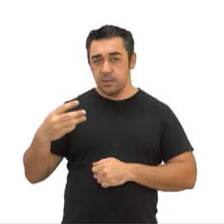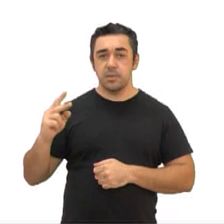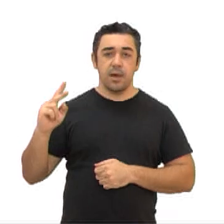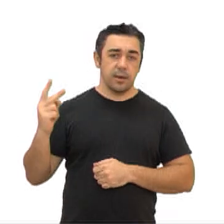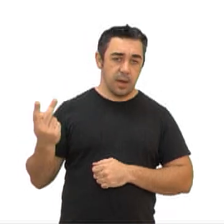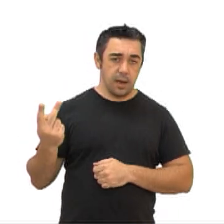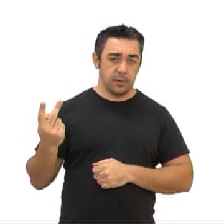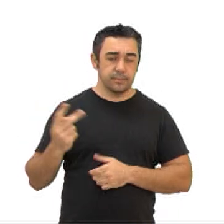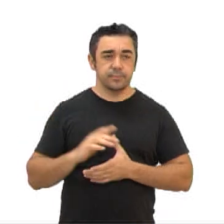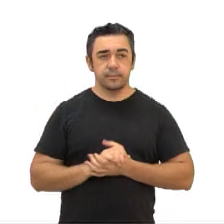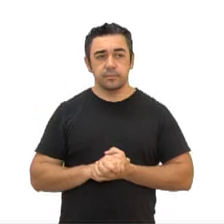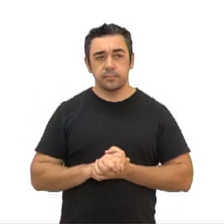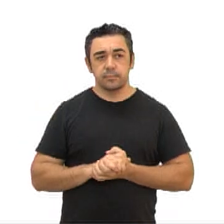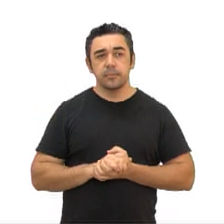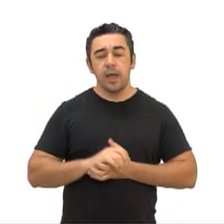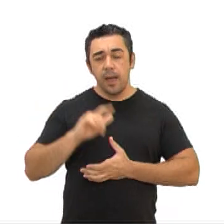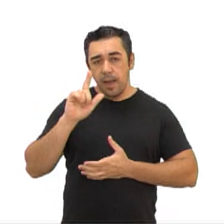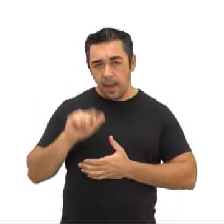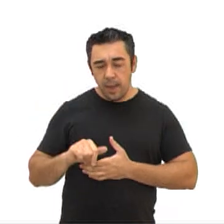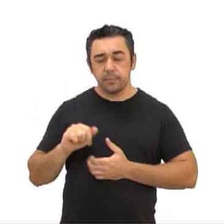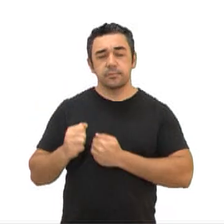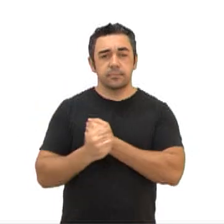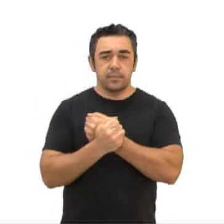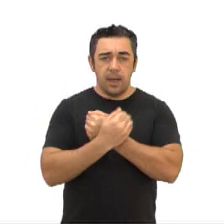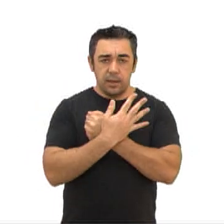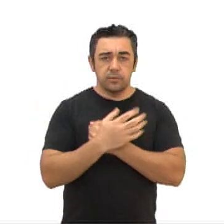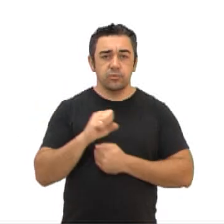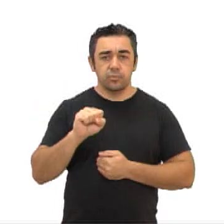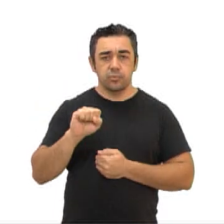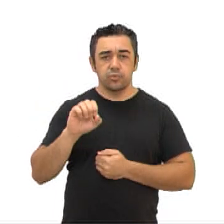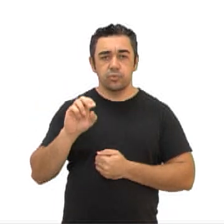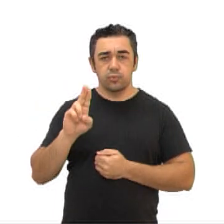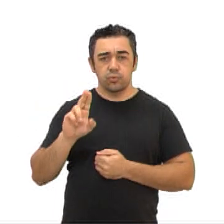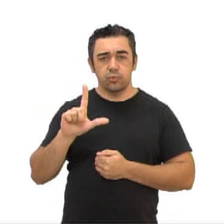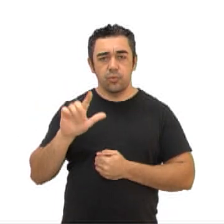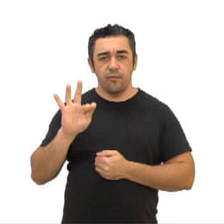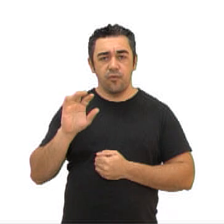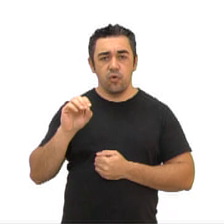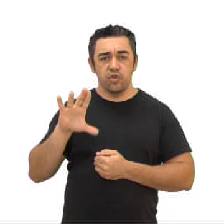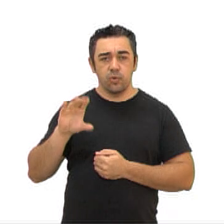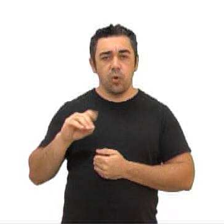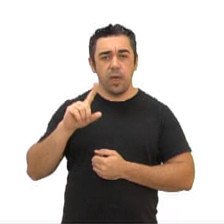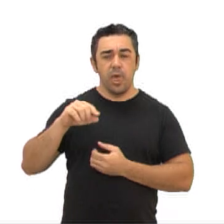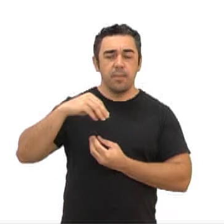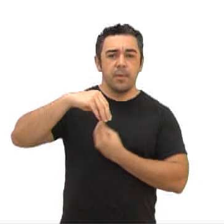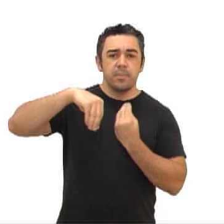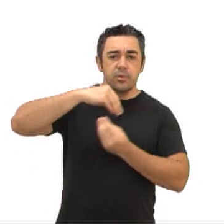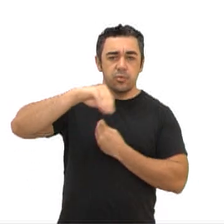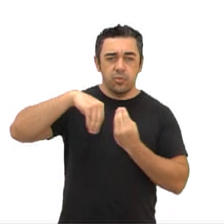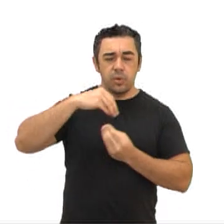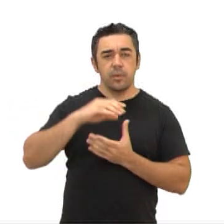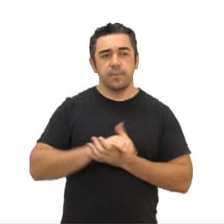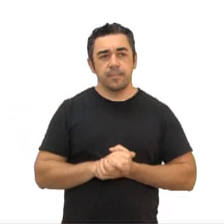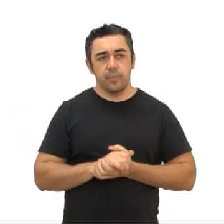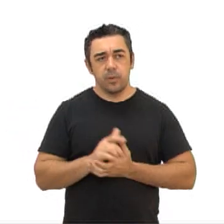SO3H, tá? Esses são, então, os ácidos sulfônicos, que é a mistura, né, uma reação entre